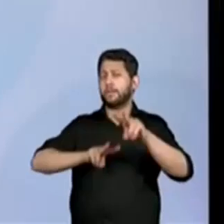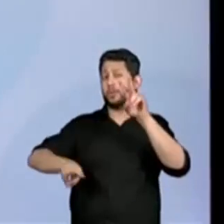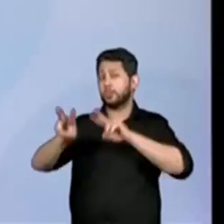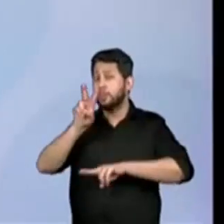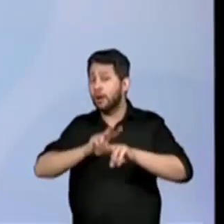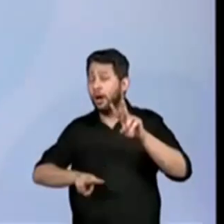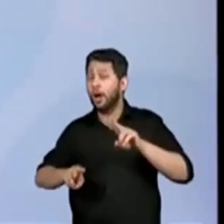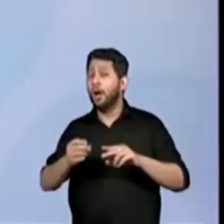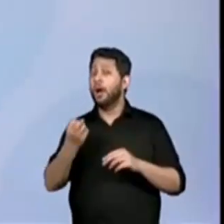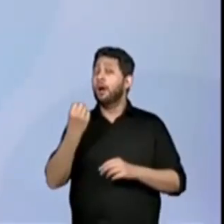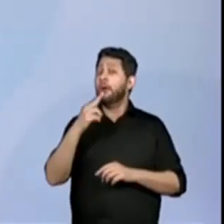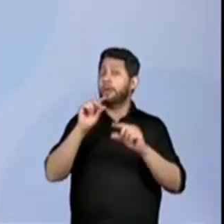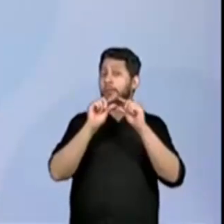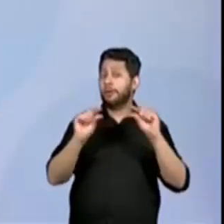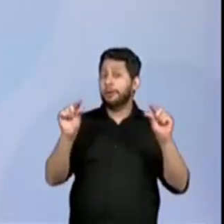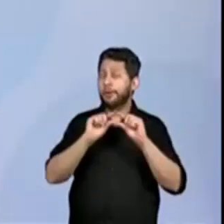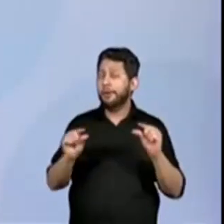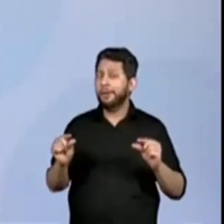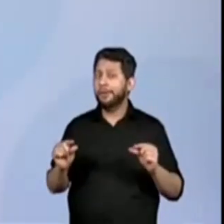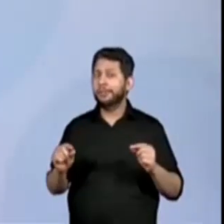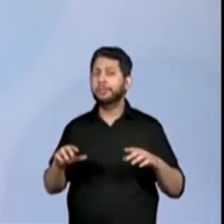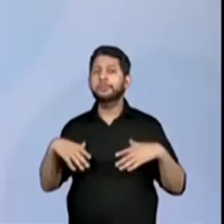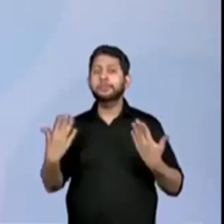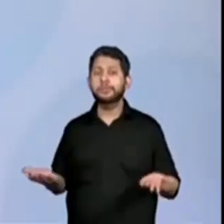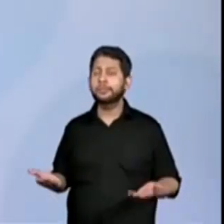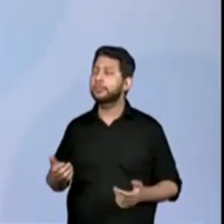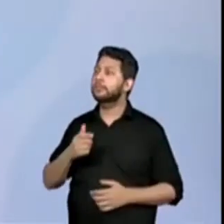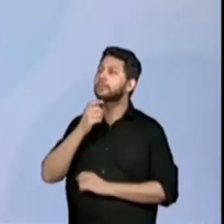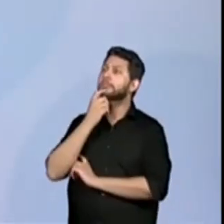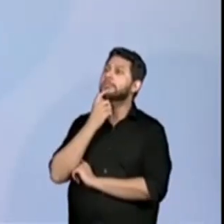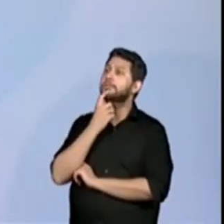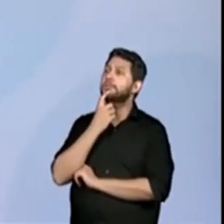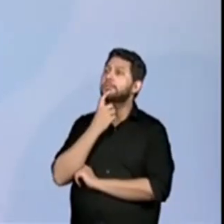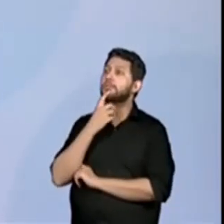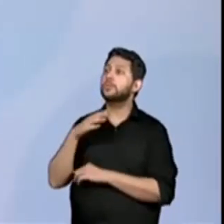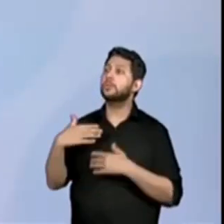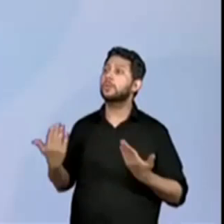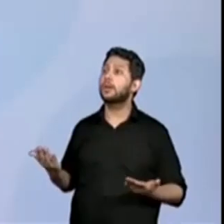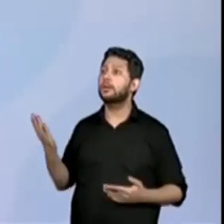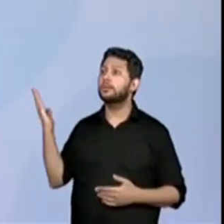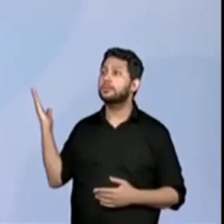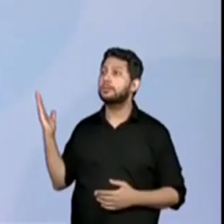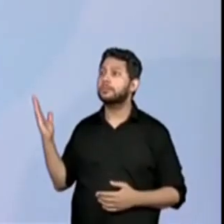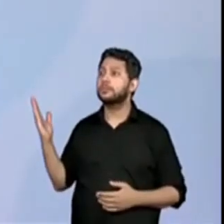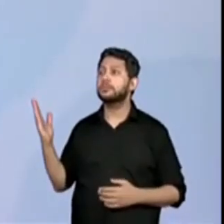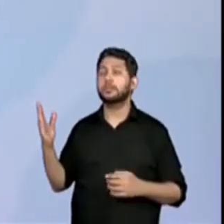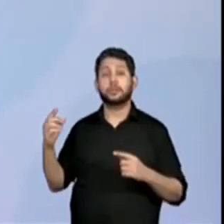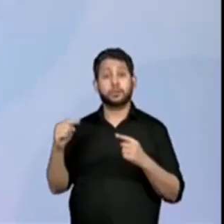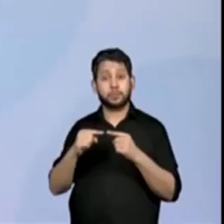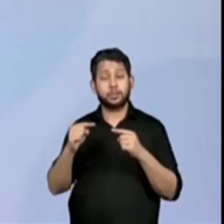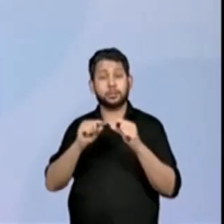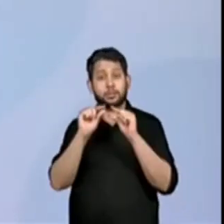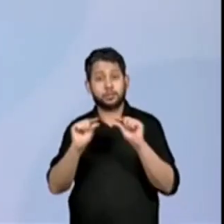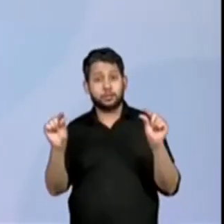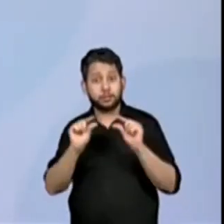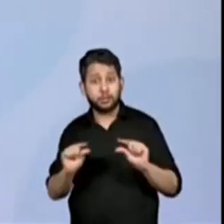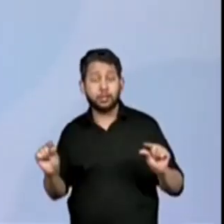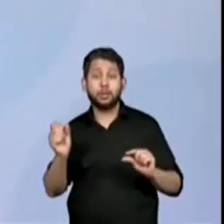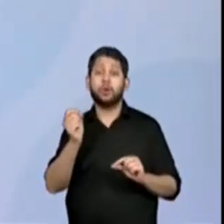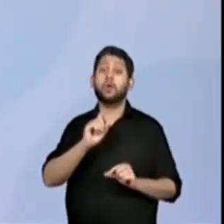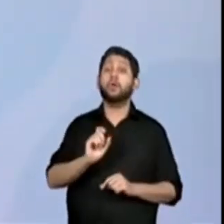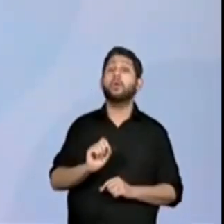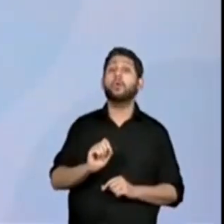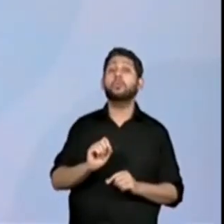verbais? Ó, para a Alessandra já chegou também. E aí, elementos verbais ou não